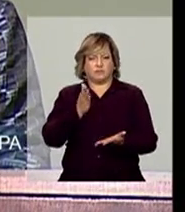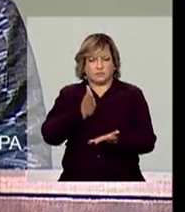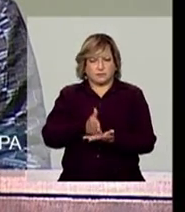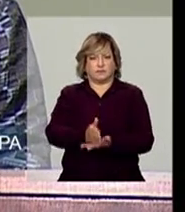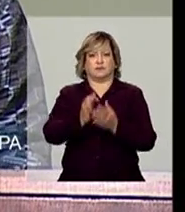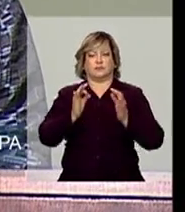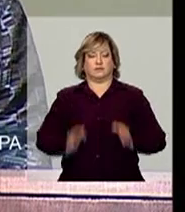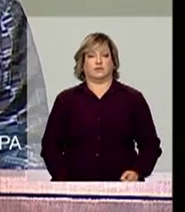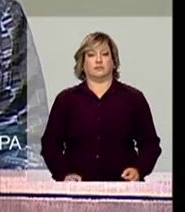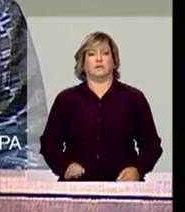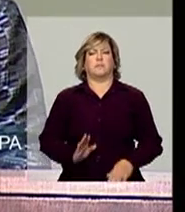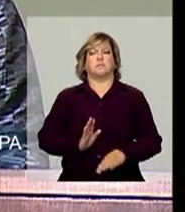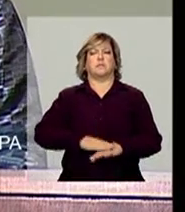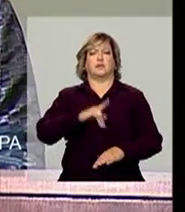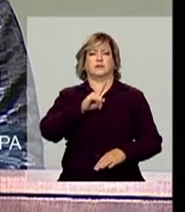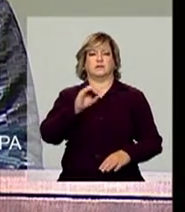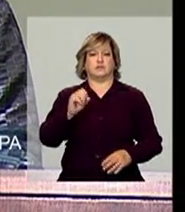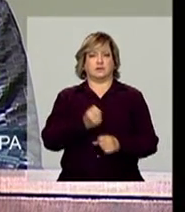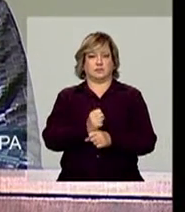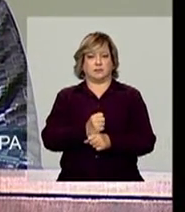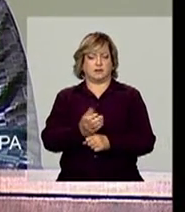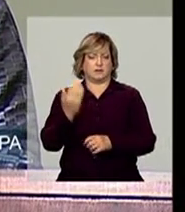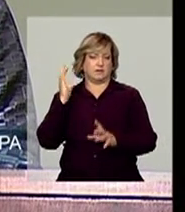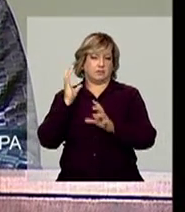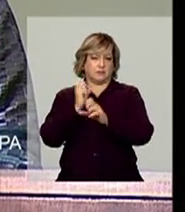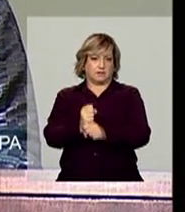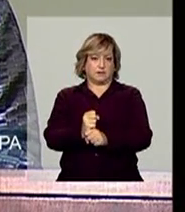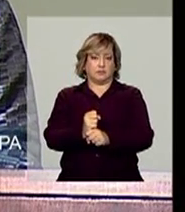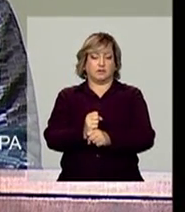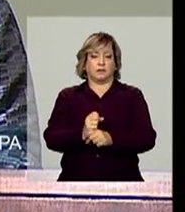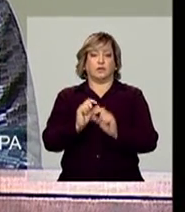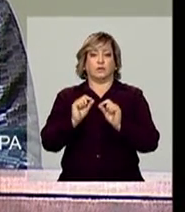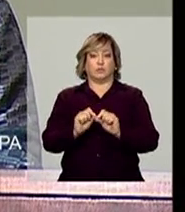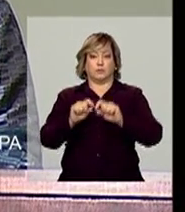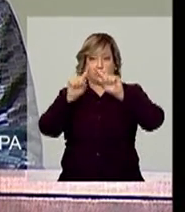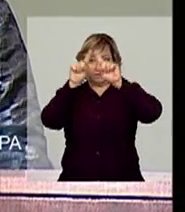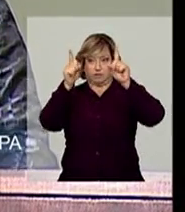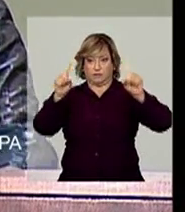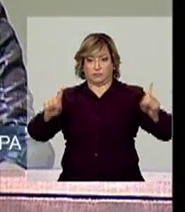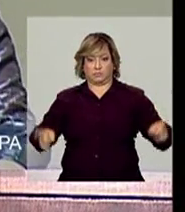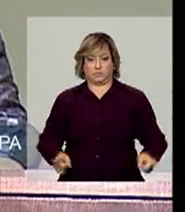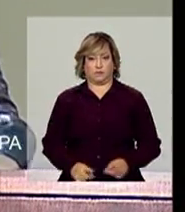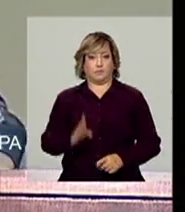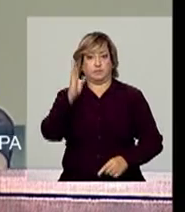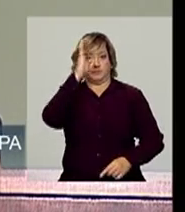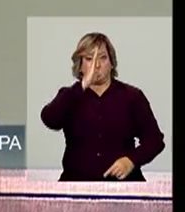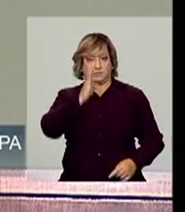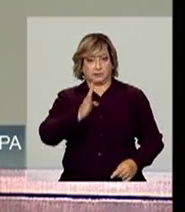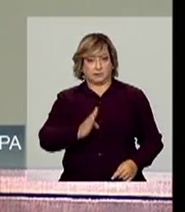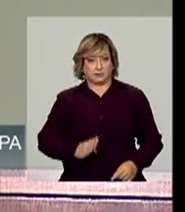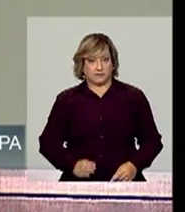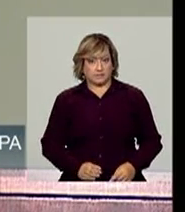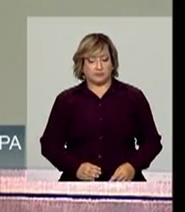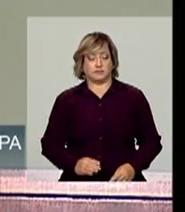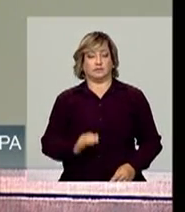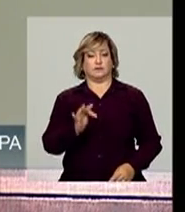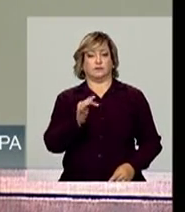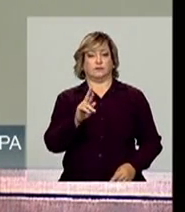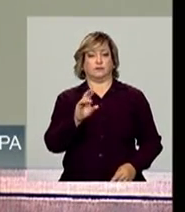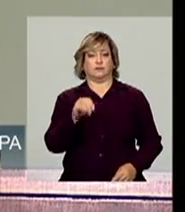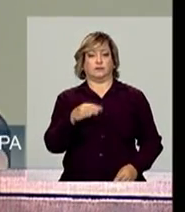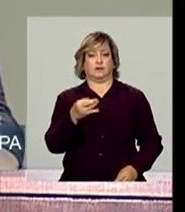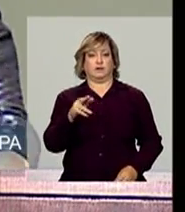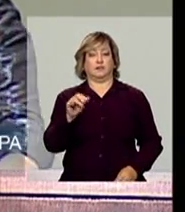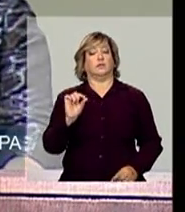século, as fronteiras do Brasil. Fronteiras essas que tiveram uma grande contribuição do